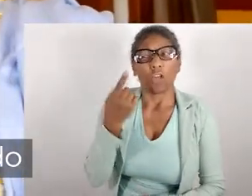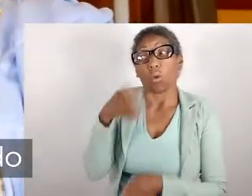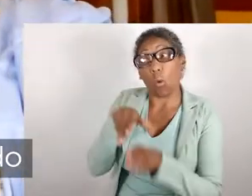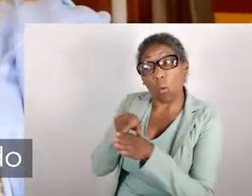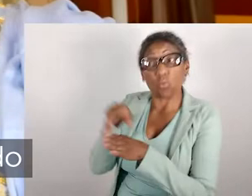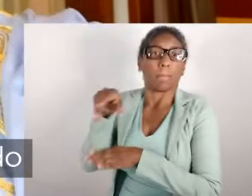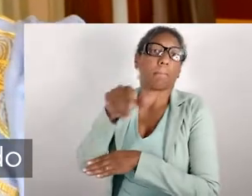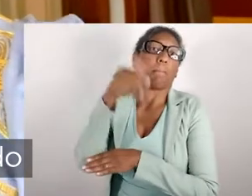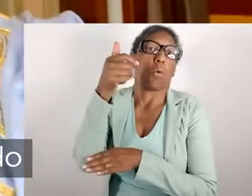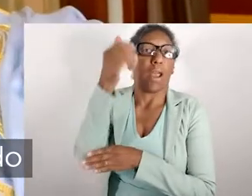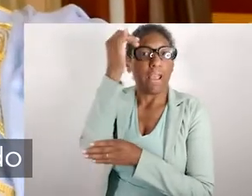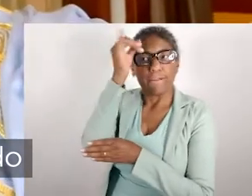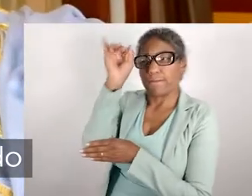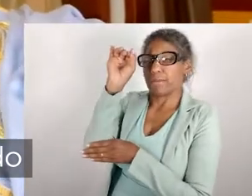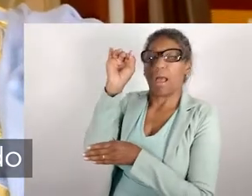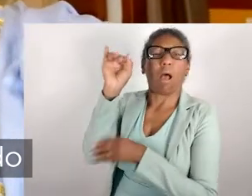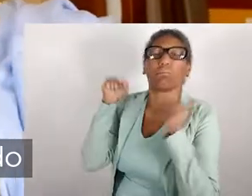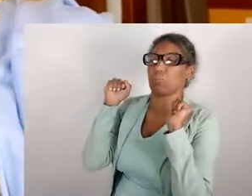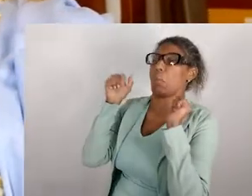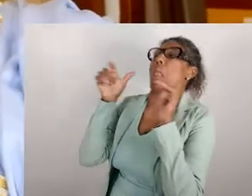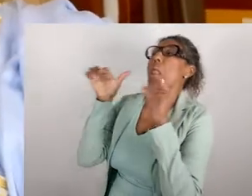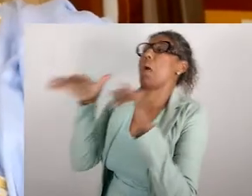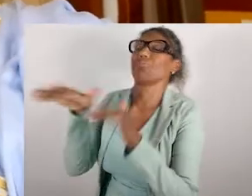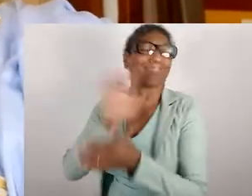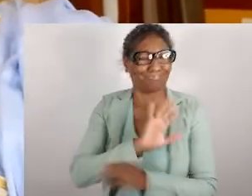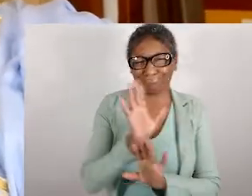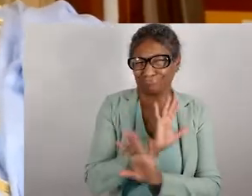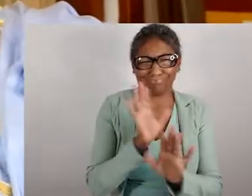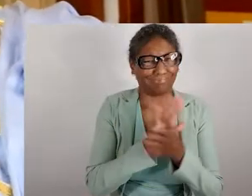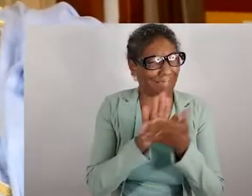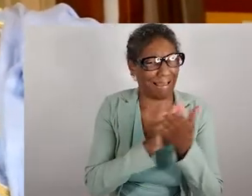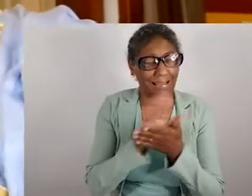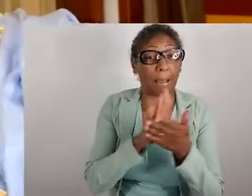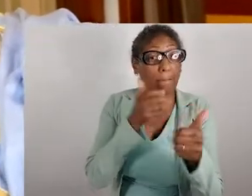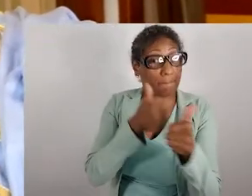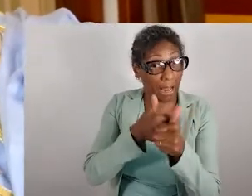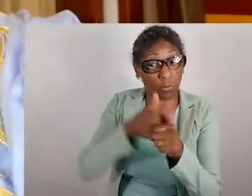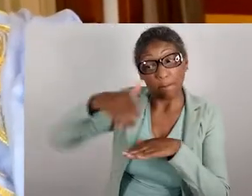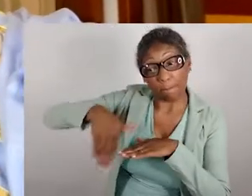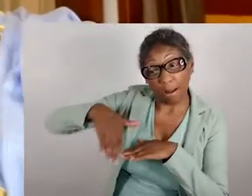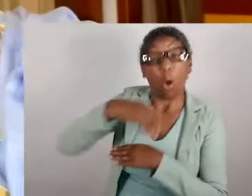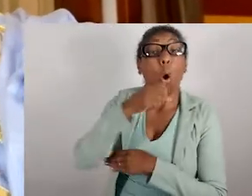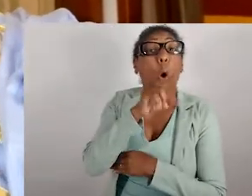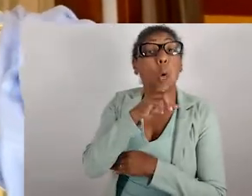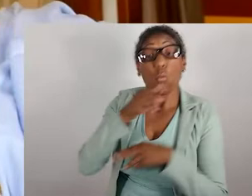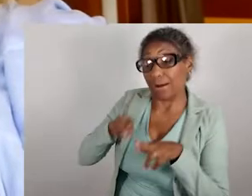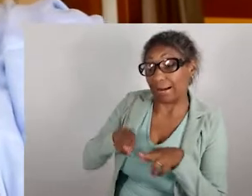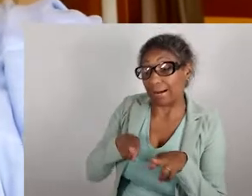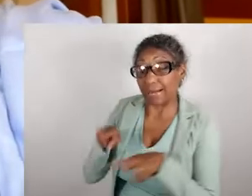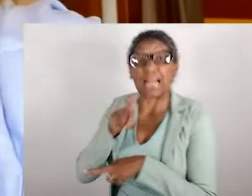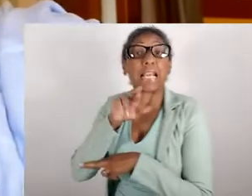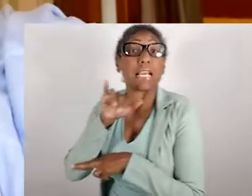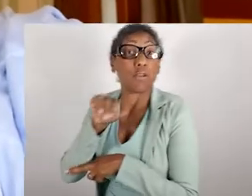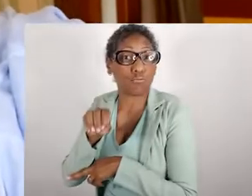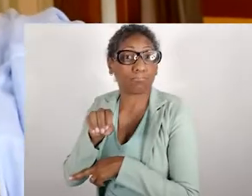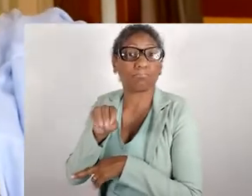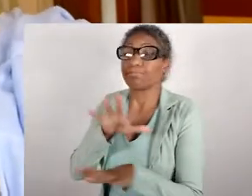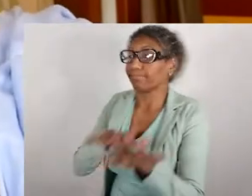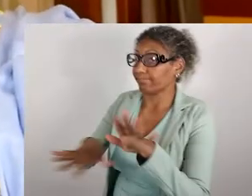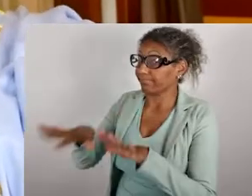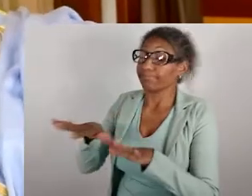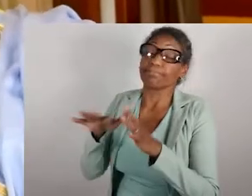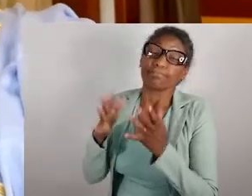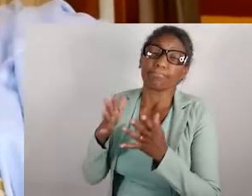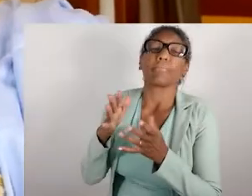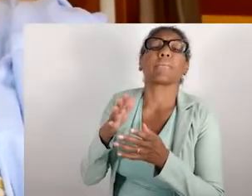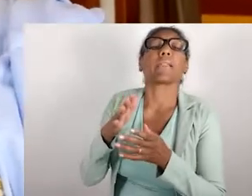que não seja, que seja evitado qualquer tipo de aglomeração, né, na beira da praia ou do rio, e